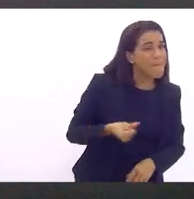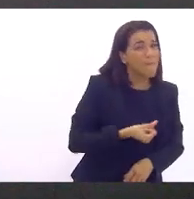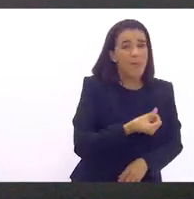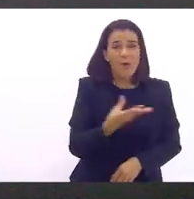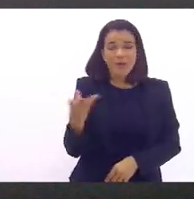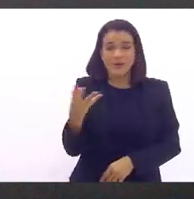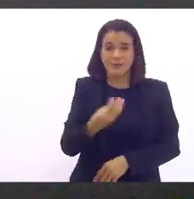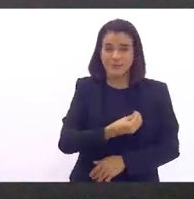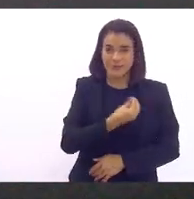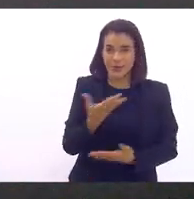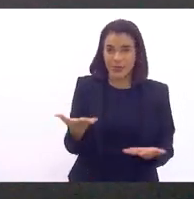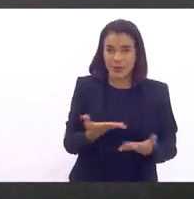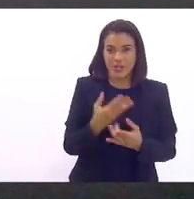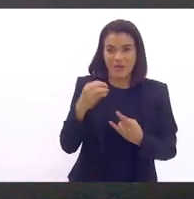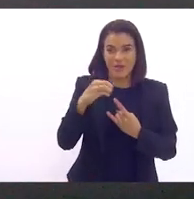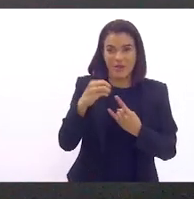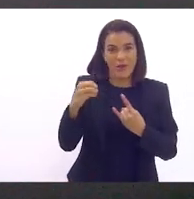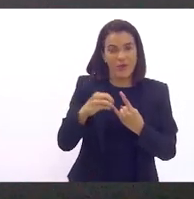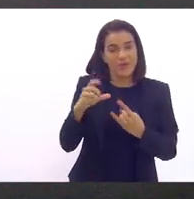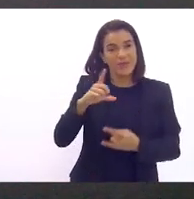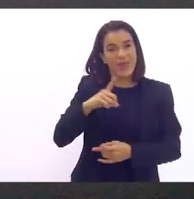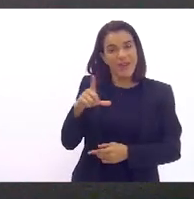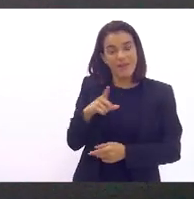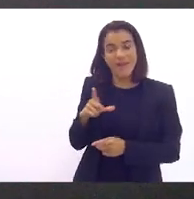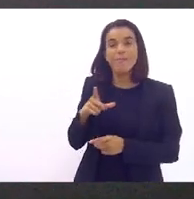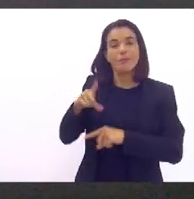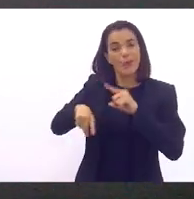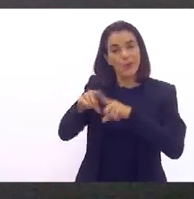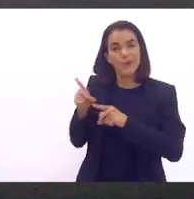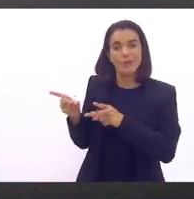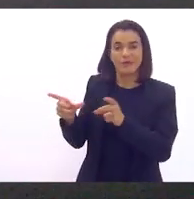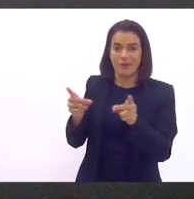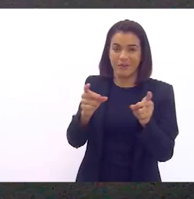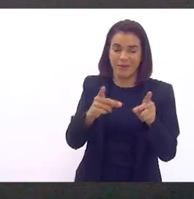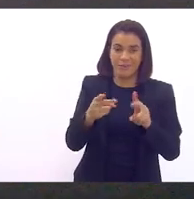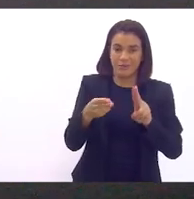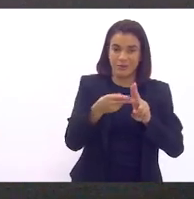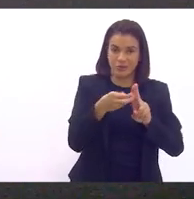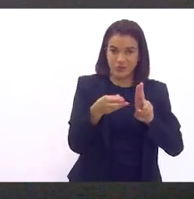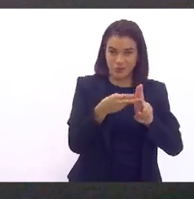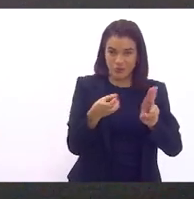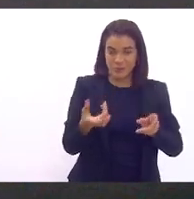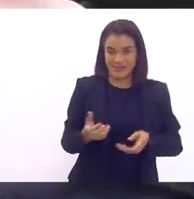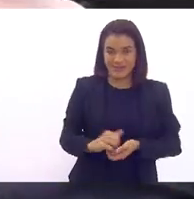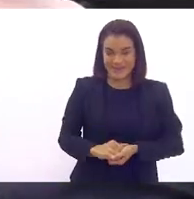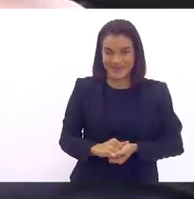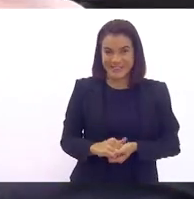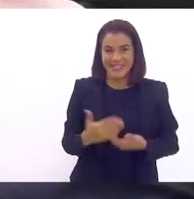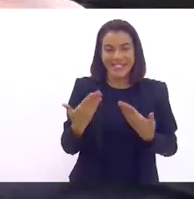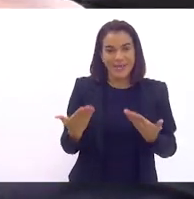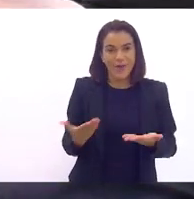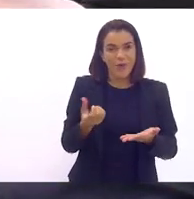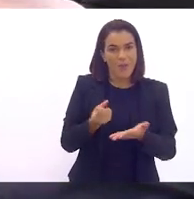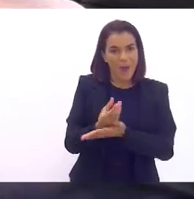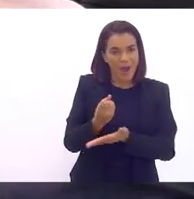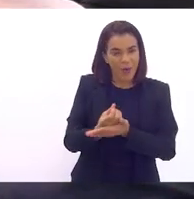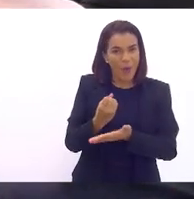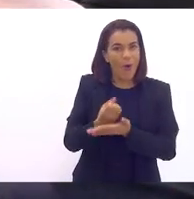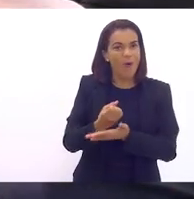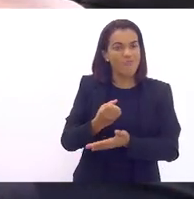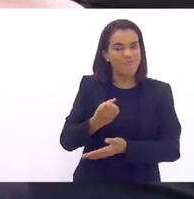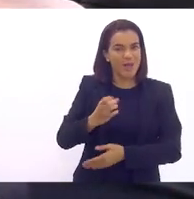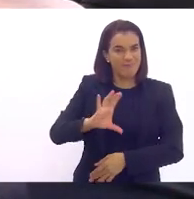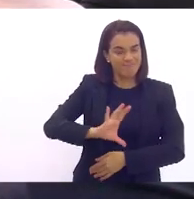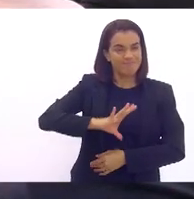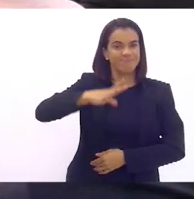hoje a fio Cruz tem um produto para vender pro SUS uma plataforma e uma plataforma Então foi uma compra ousada é um dinheiro que o